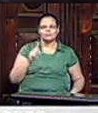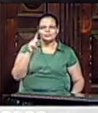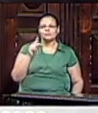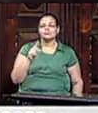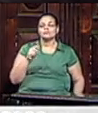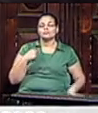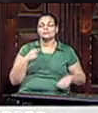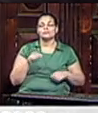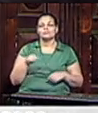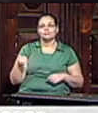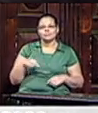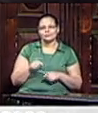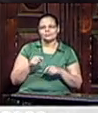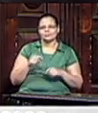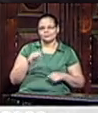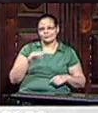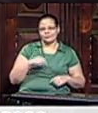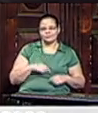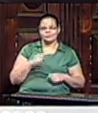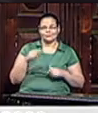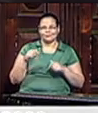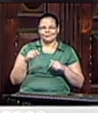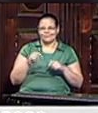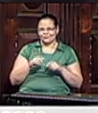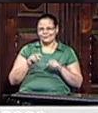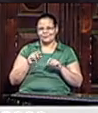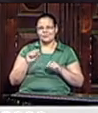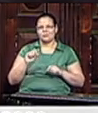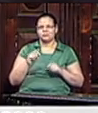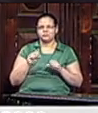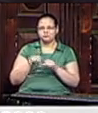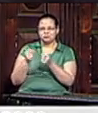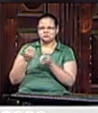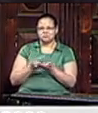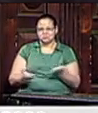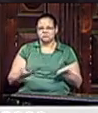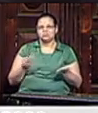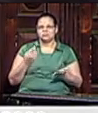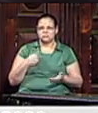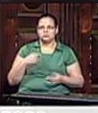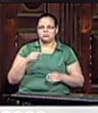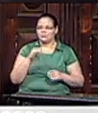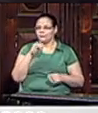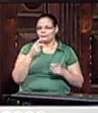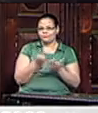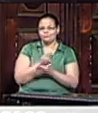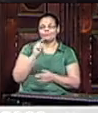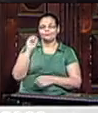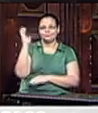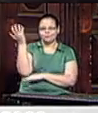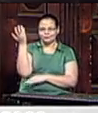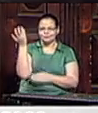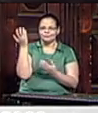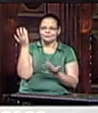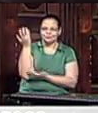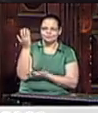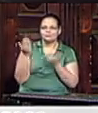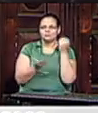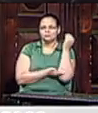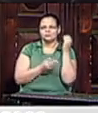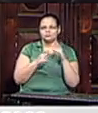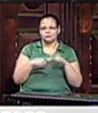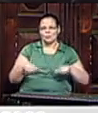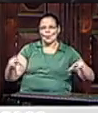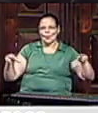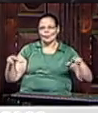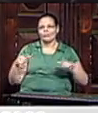dorsal dos parques. Isso significa mais desmatamento, menos ecoturismo, mais queimadas. Portanto, oportuna a